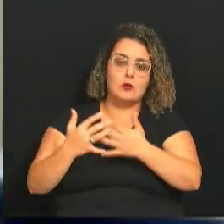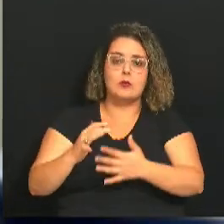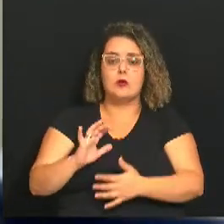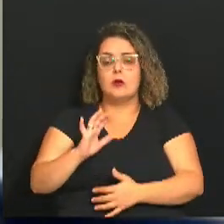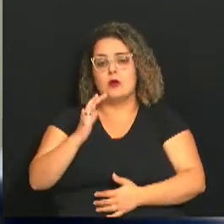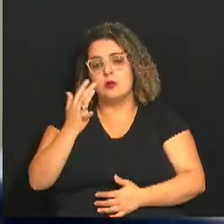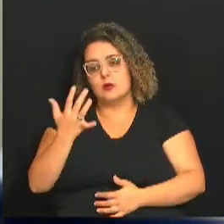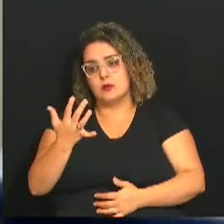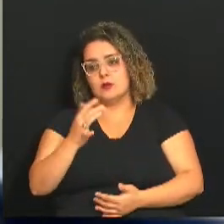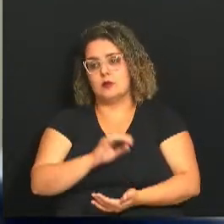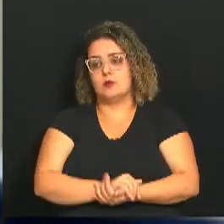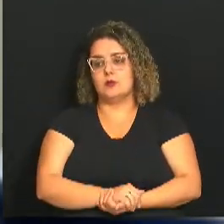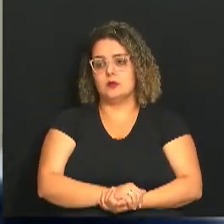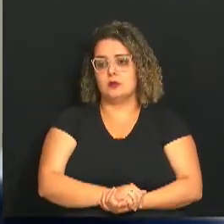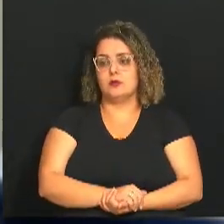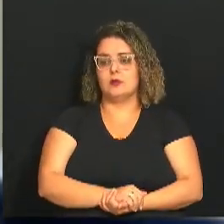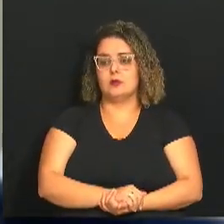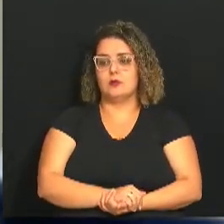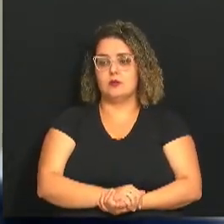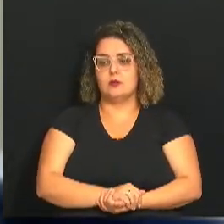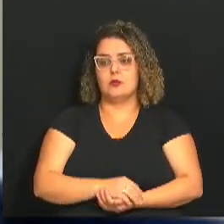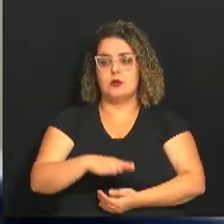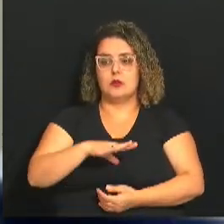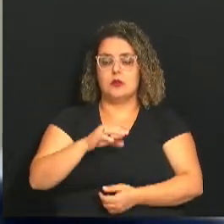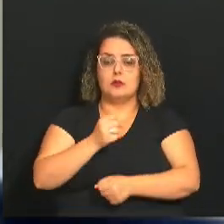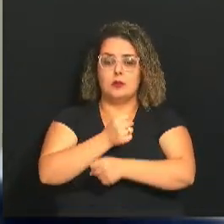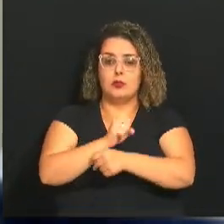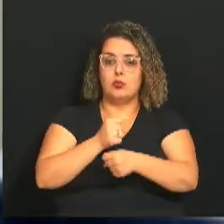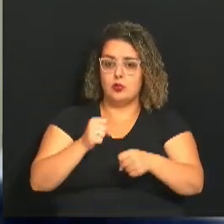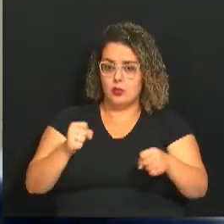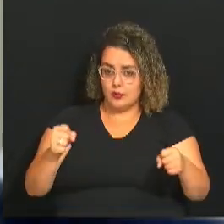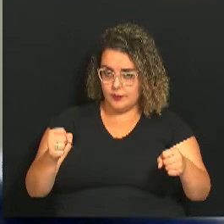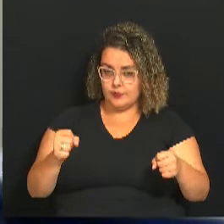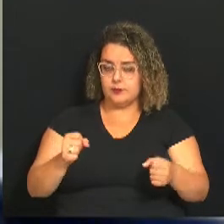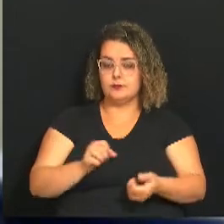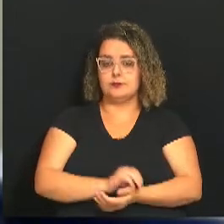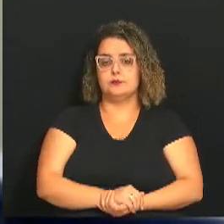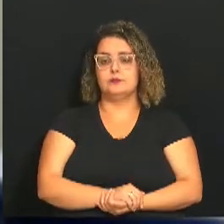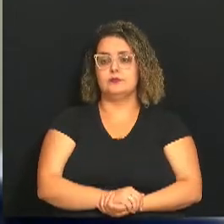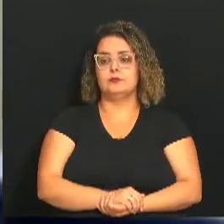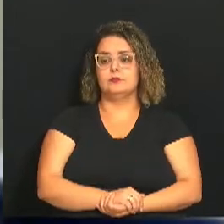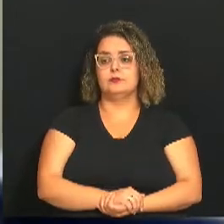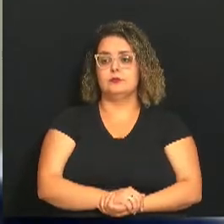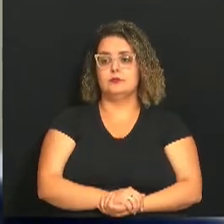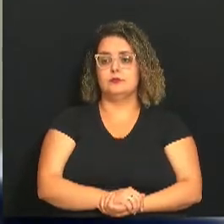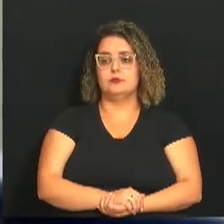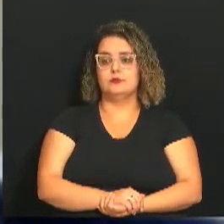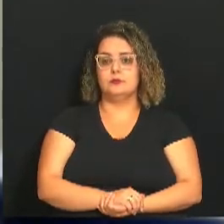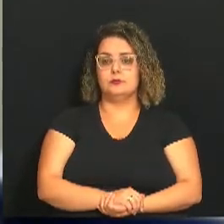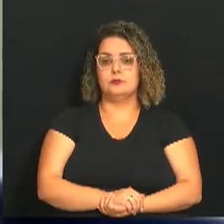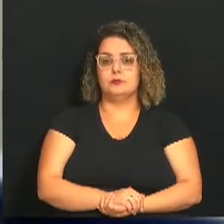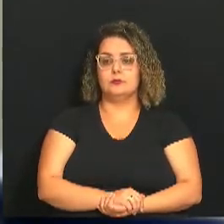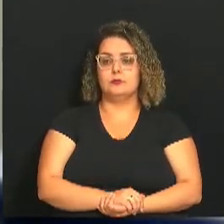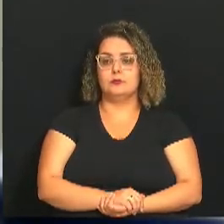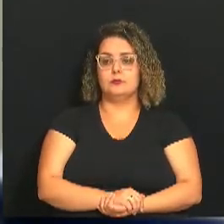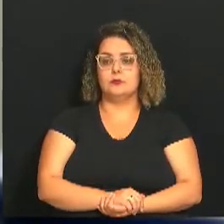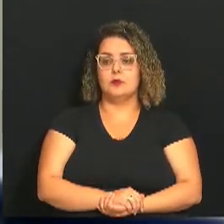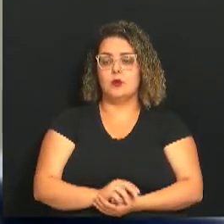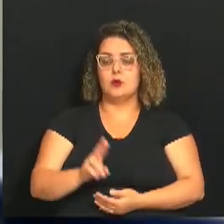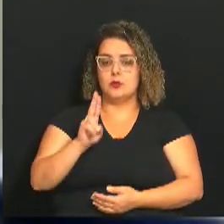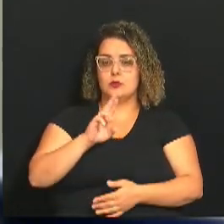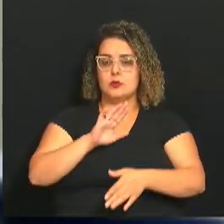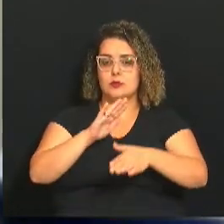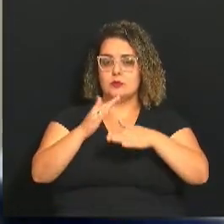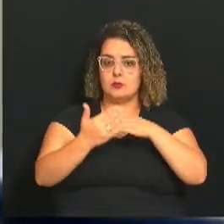até pelo crescimento da cidade, você vai implantando em bairros que, a